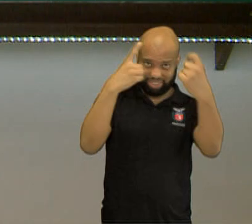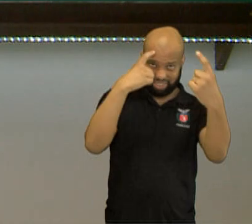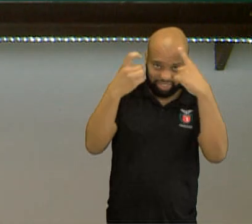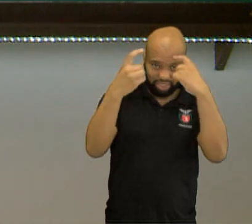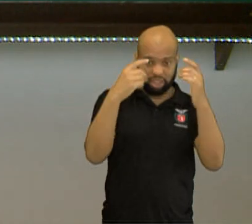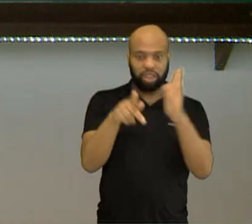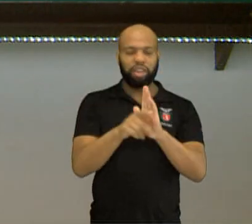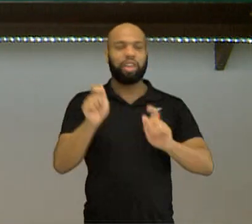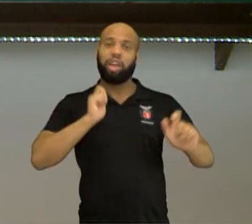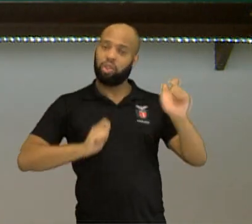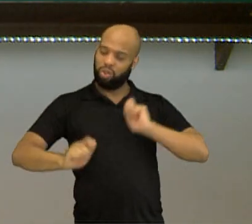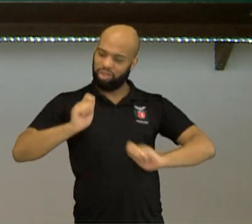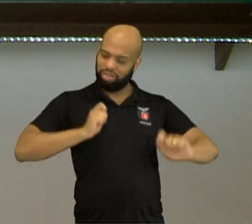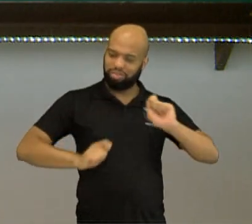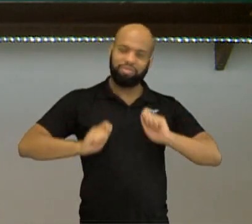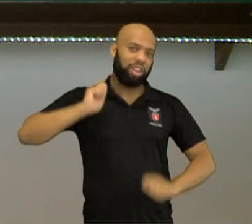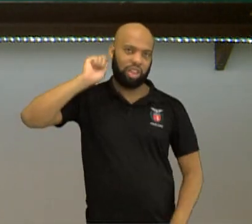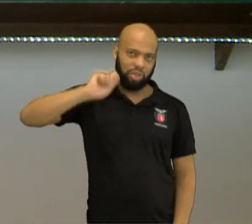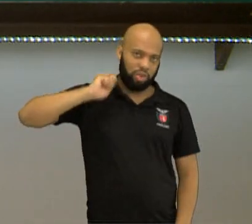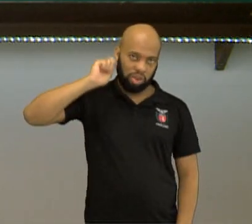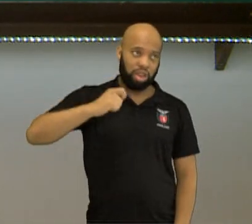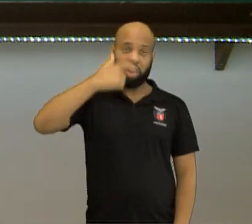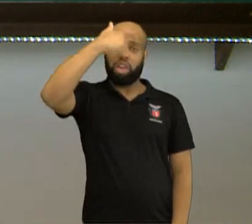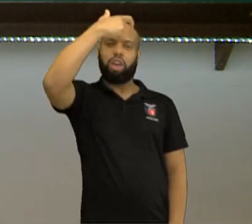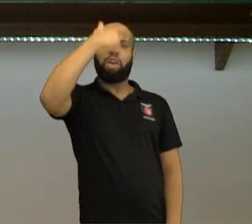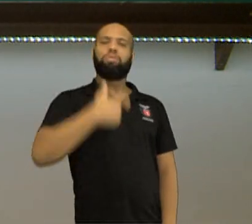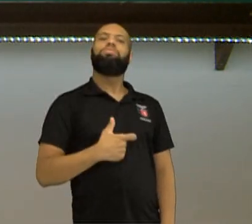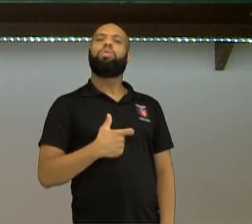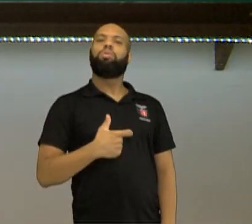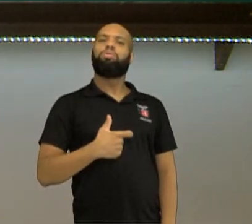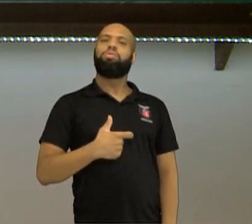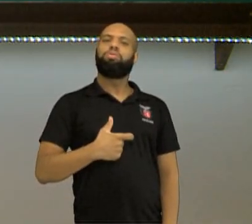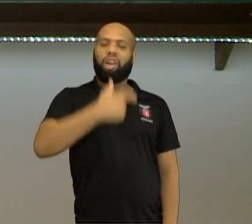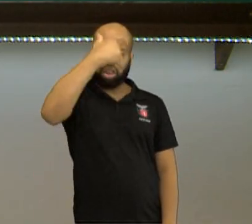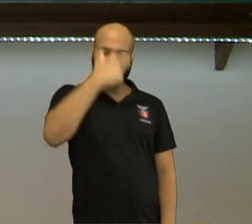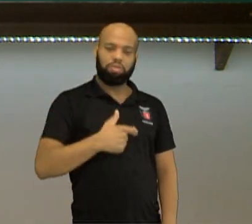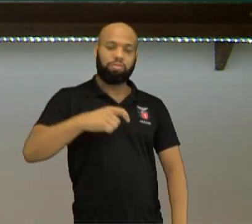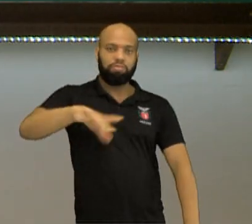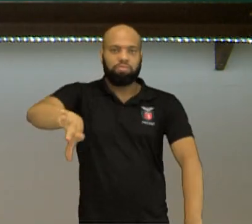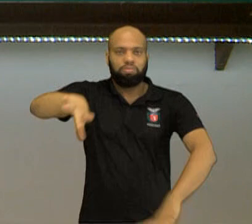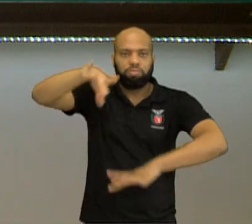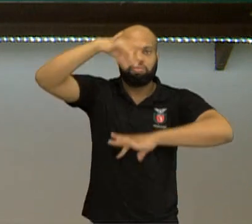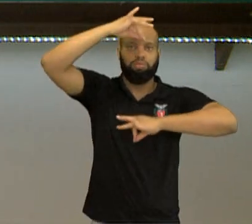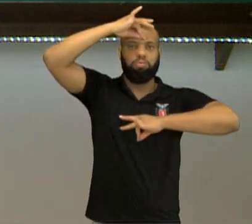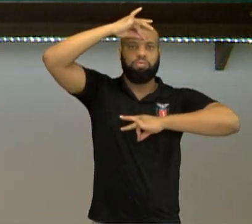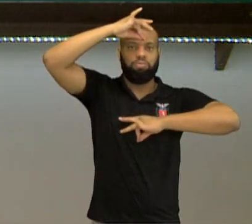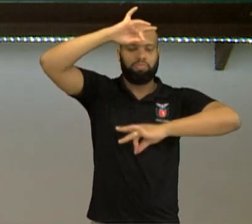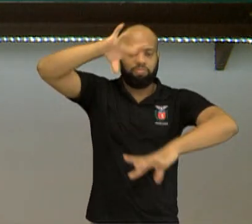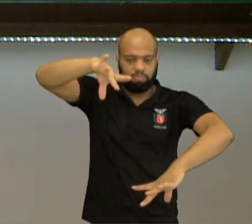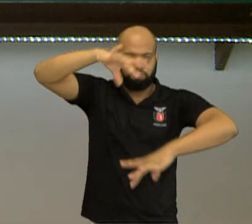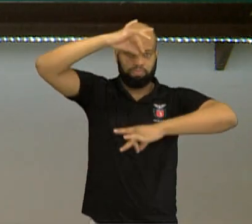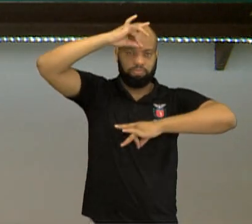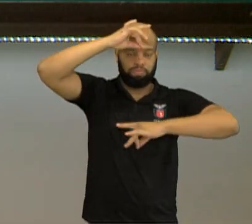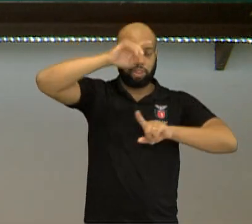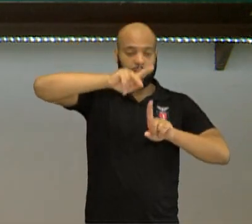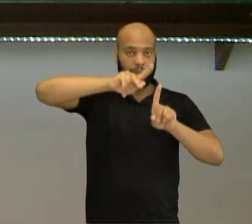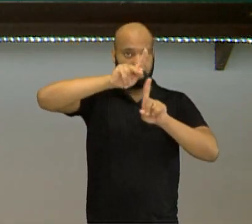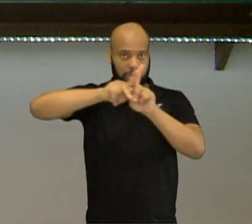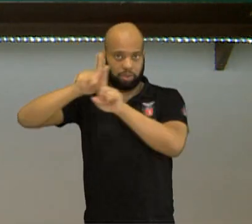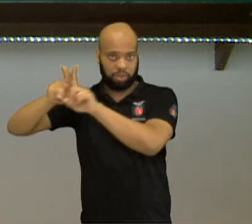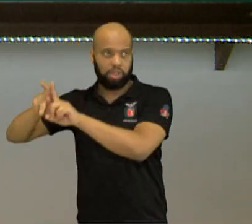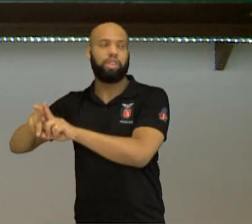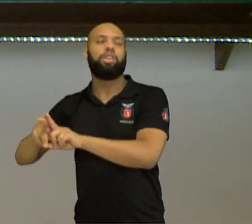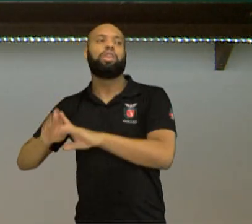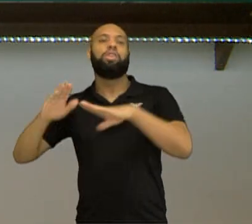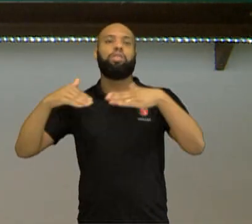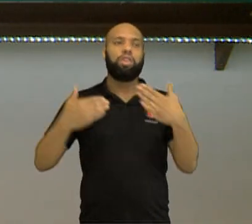do ator, né? Ele fala, eu sou. Então, ele incorpora a personagem e